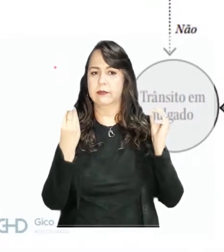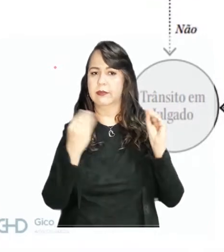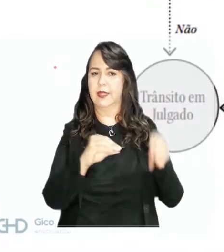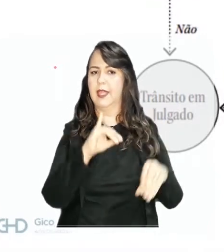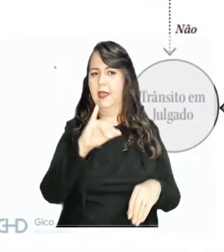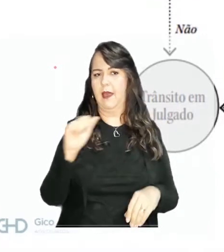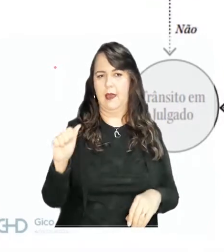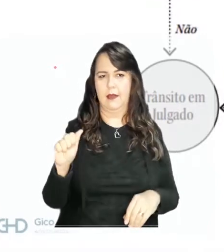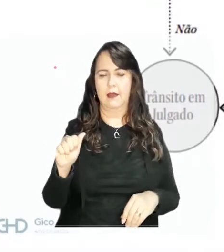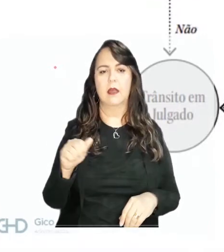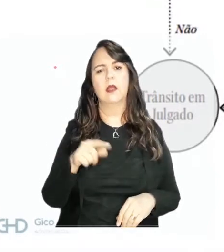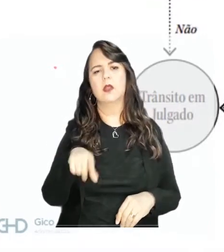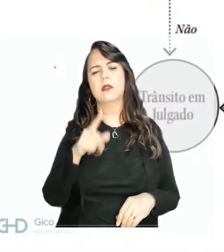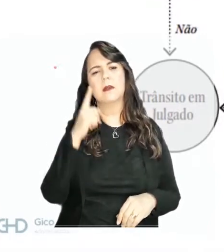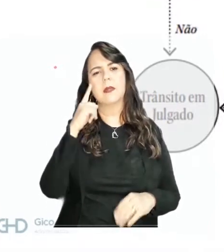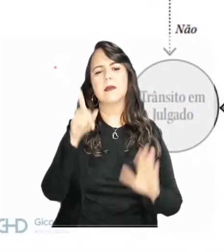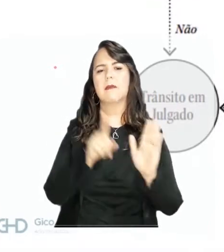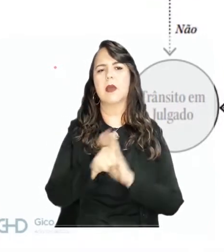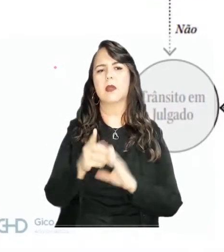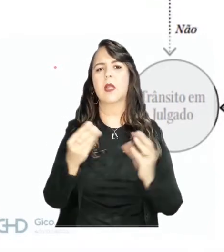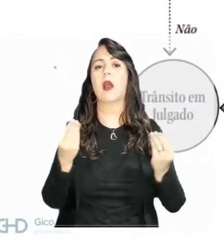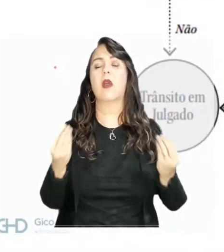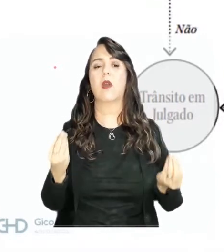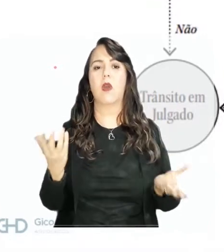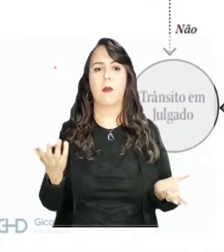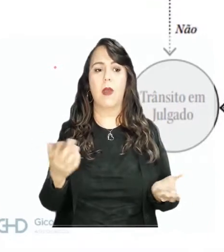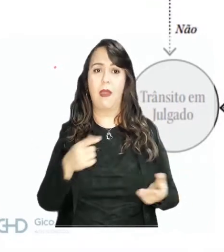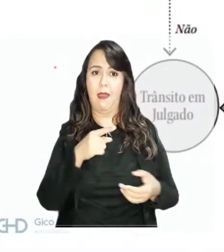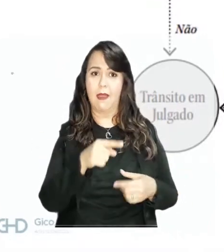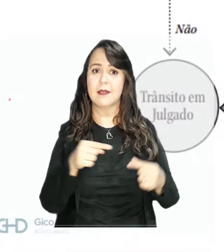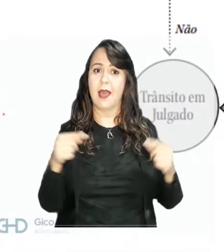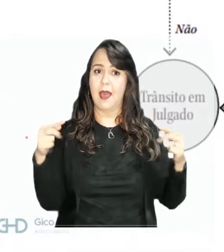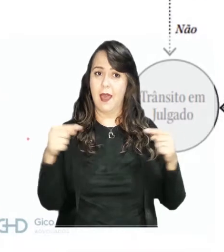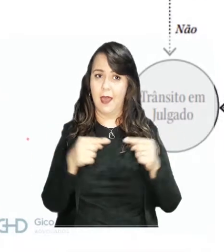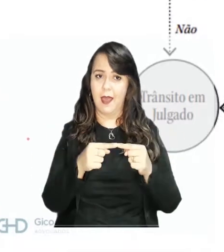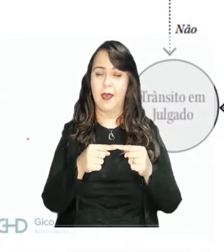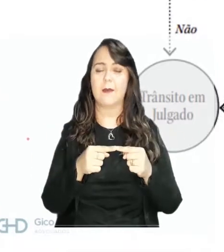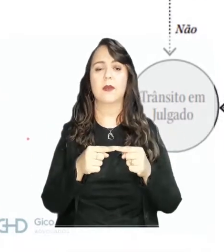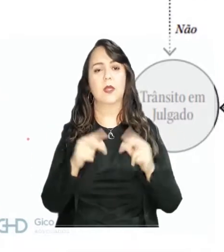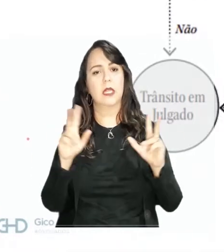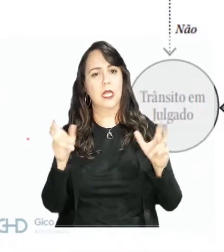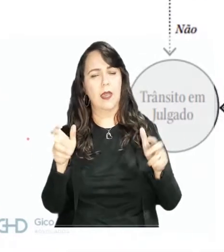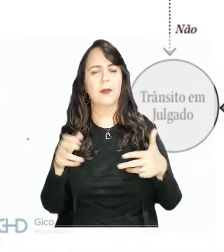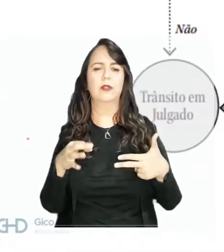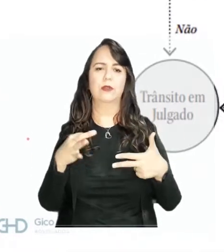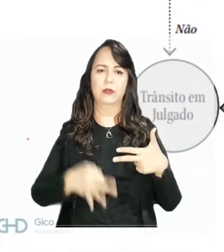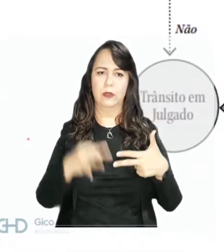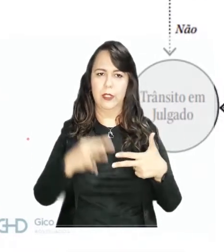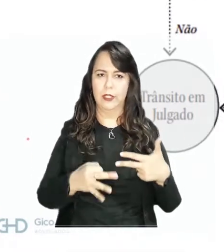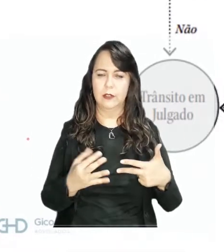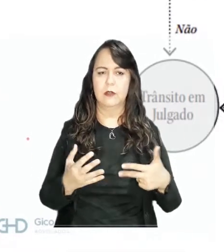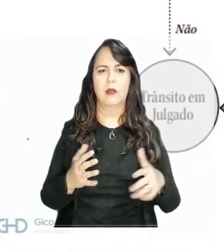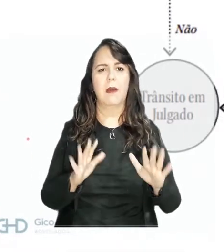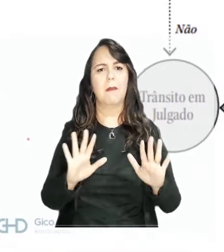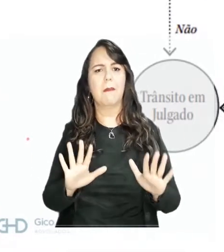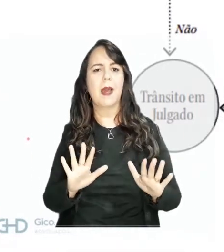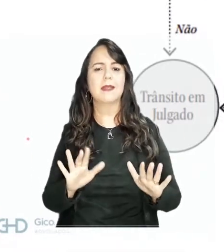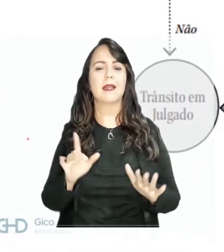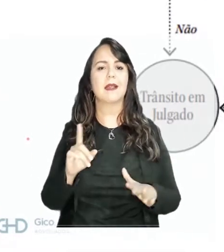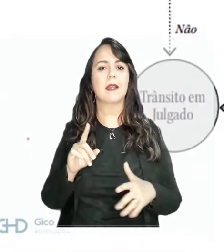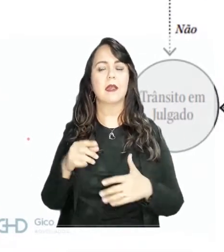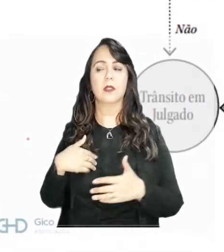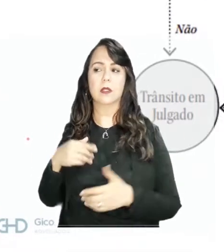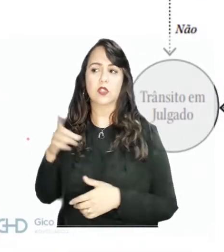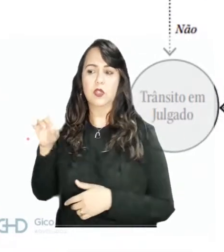essa questão que é jurídica, mas não se resolve com técnicas jurídicas tradicionais. E